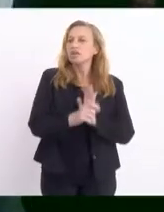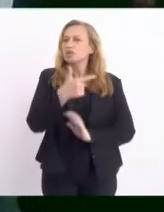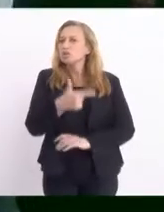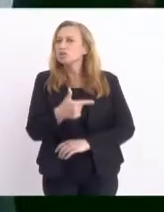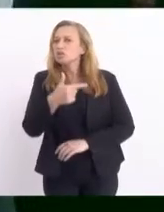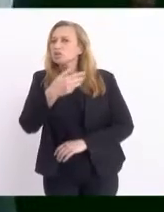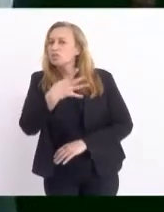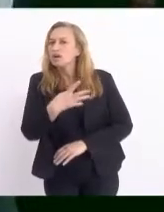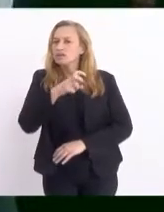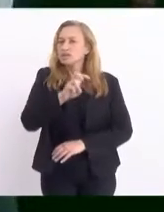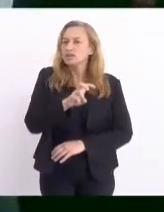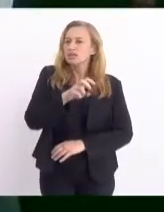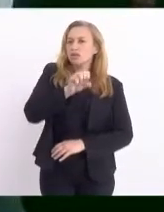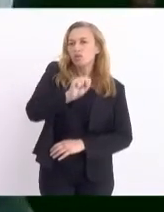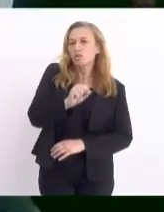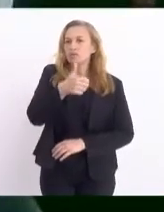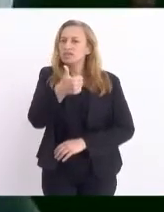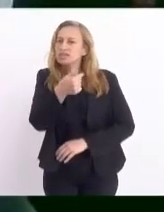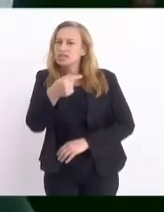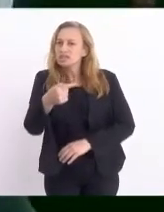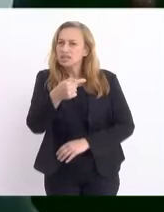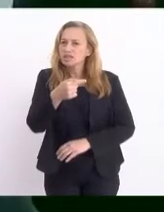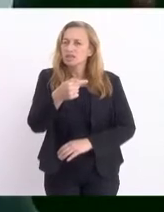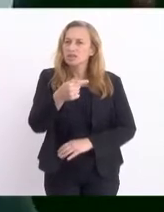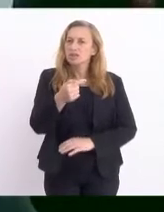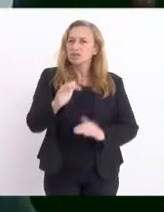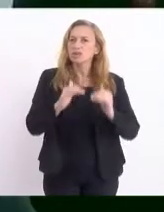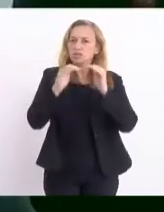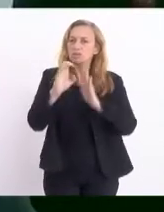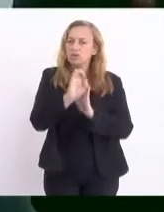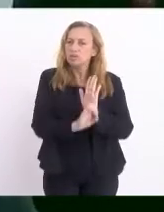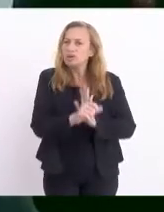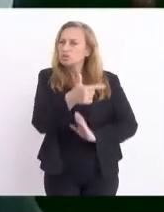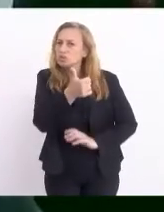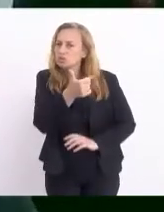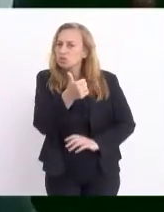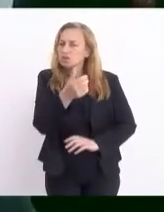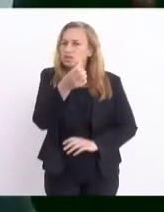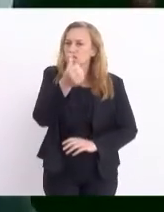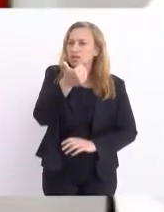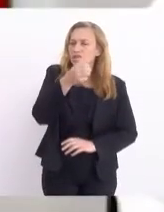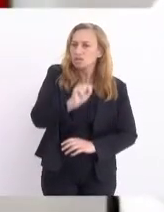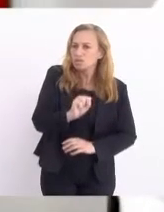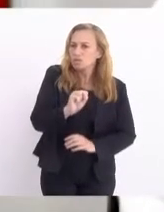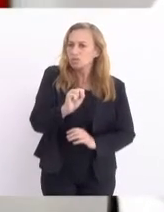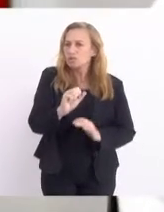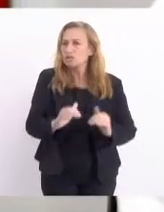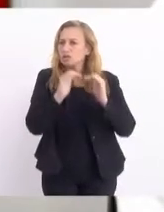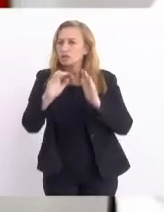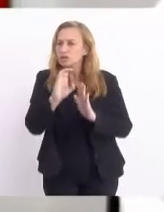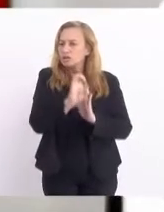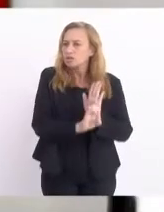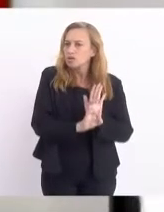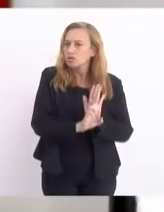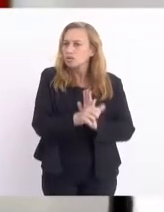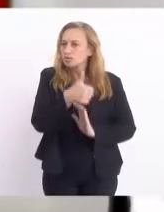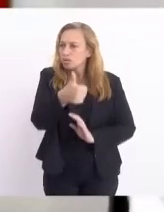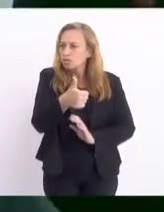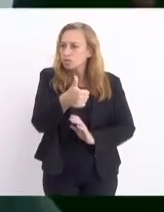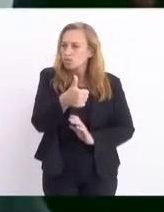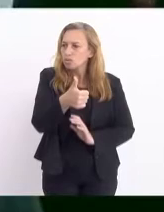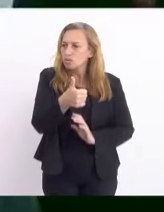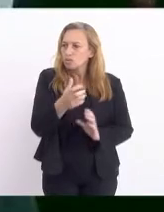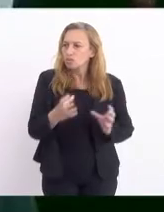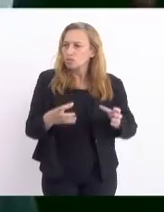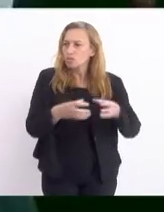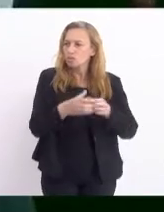5, 8 e 17. Favorável com suprimento da emenda 12 e 18. Favorável com suprimento das alternativas emendas 1 da Comissão